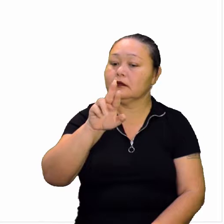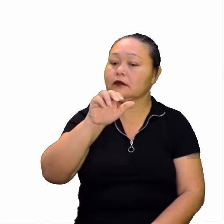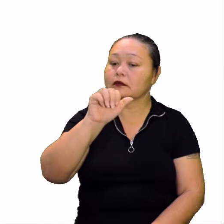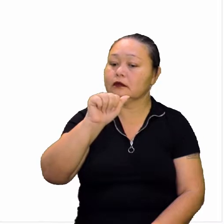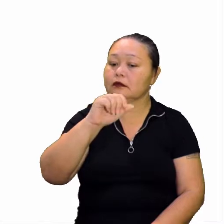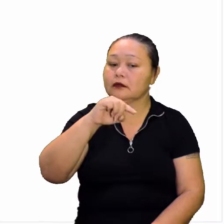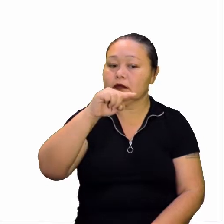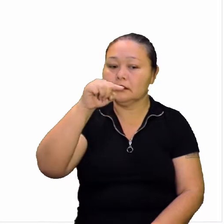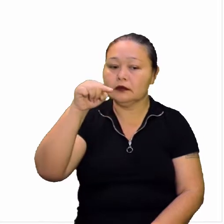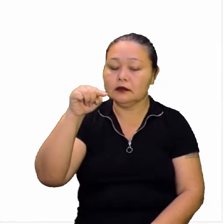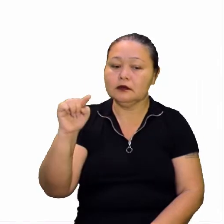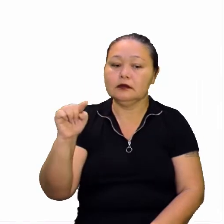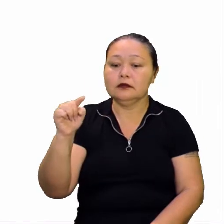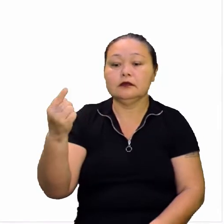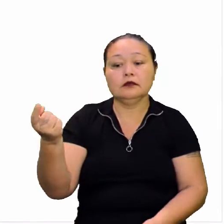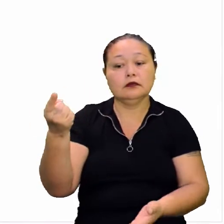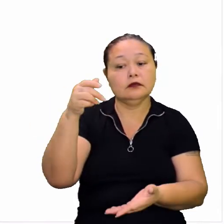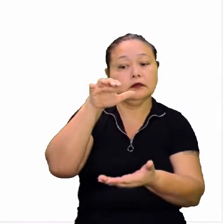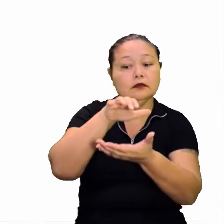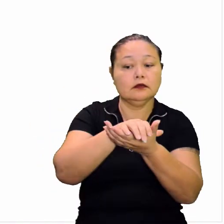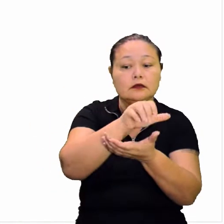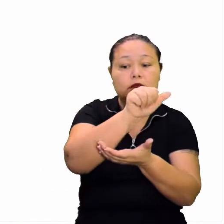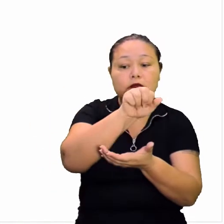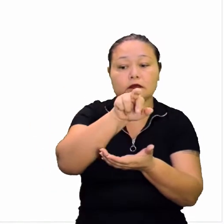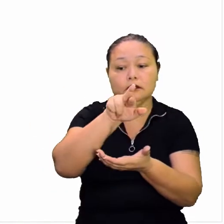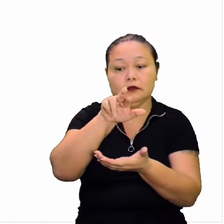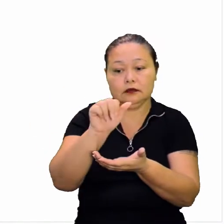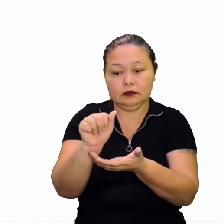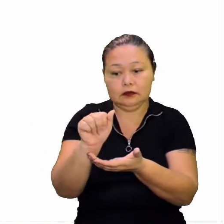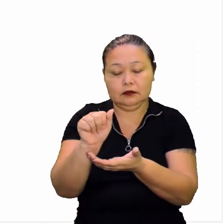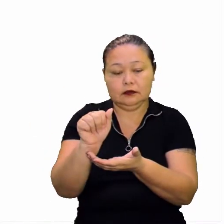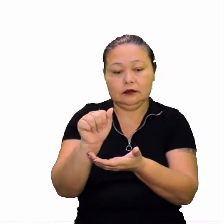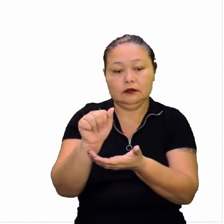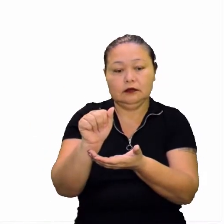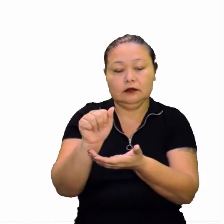bíblico. Abraão casou com quem? Com Sara.